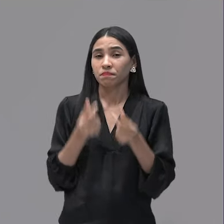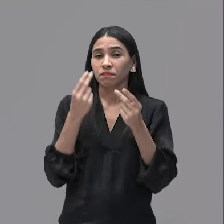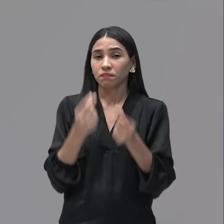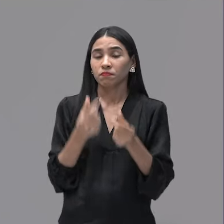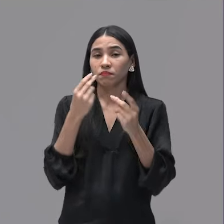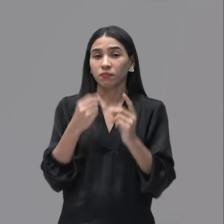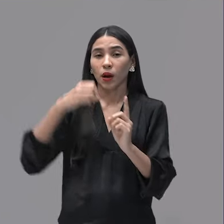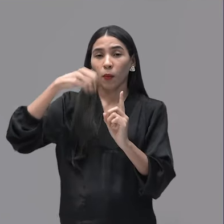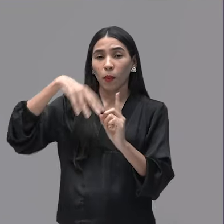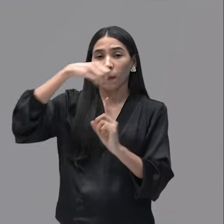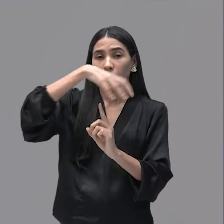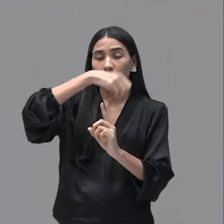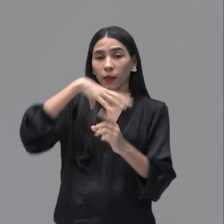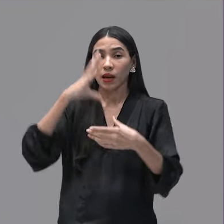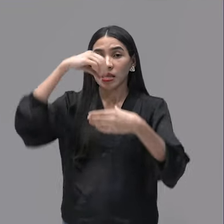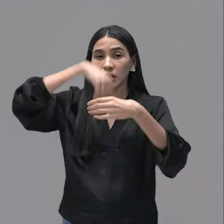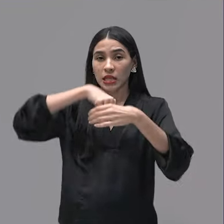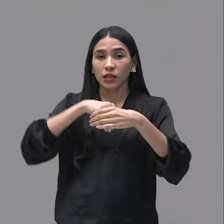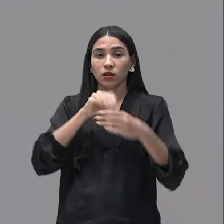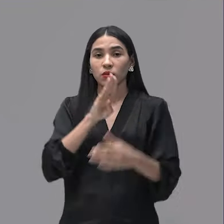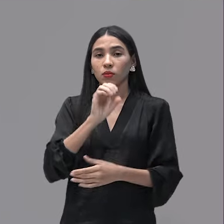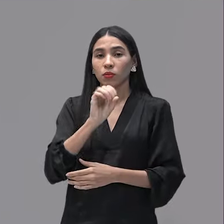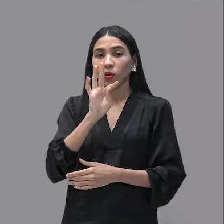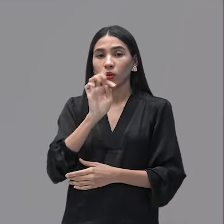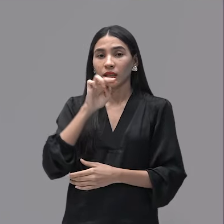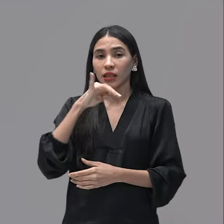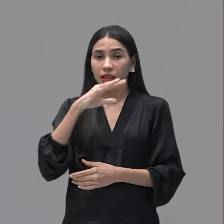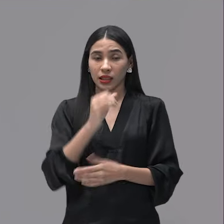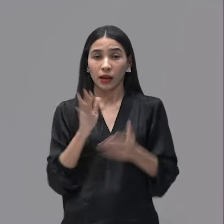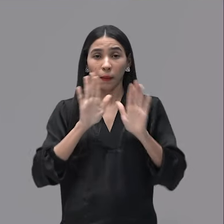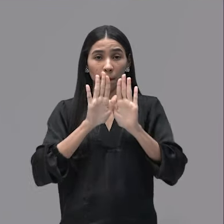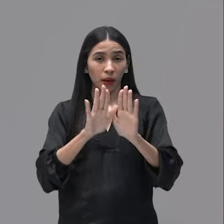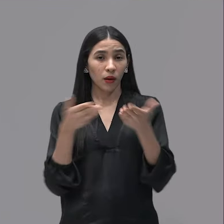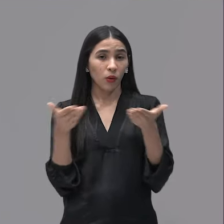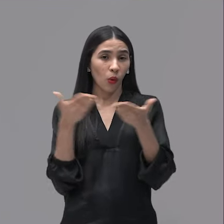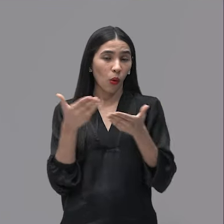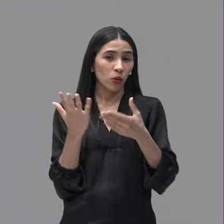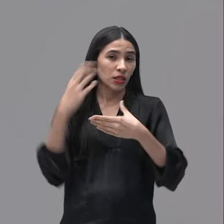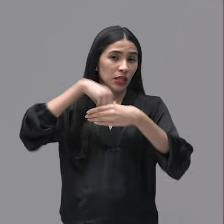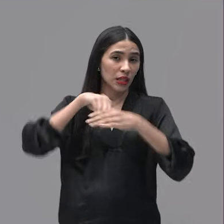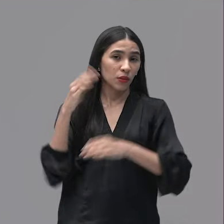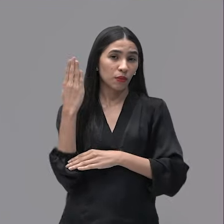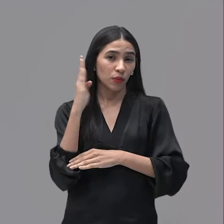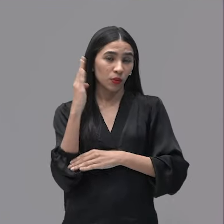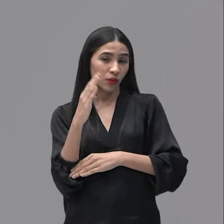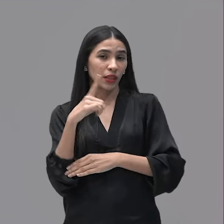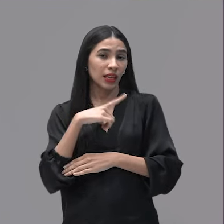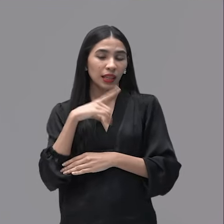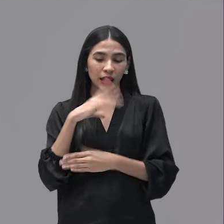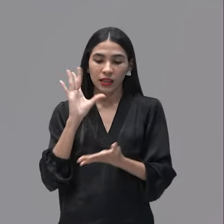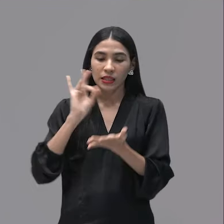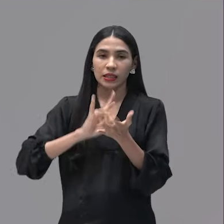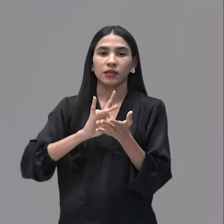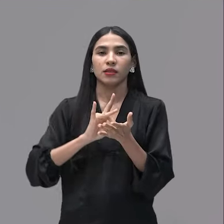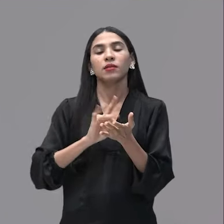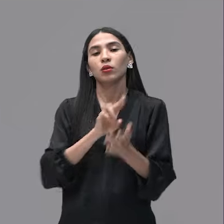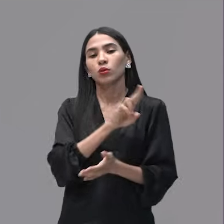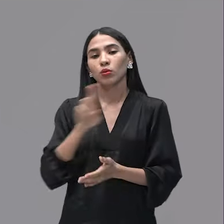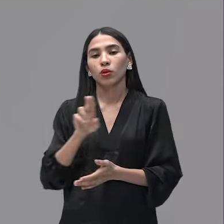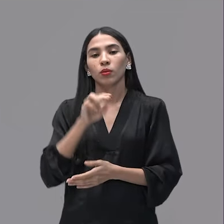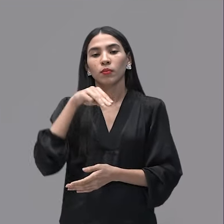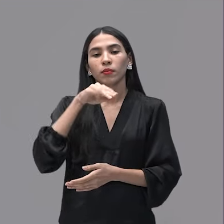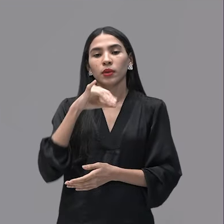estudado dentro do ramo da botânica, mas hoje na biologia existe um ramo específico que é chamado de